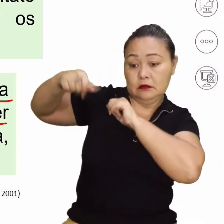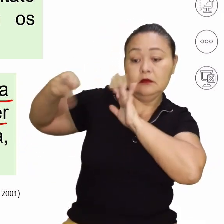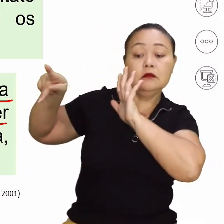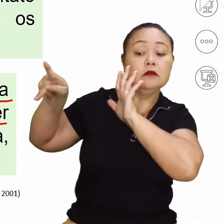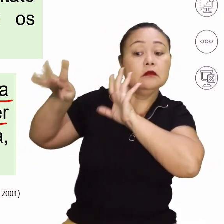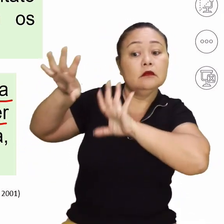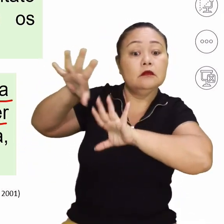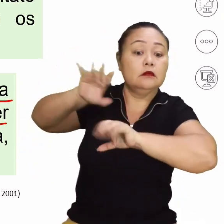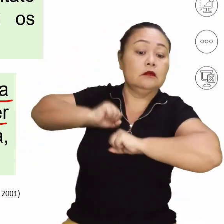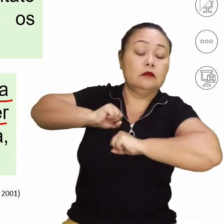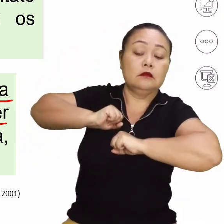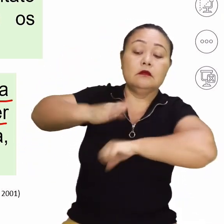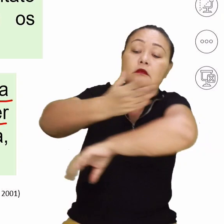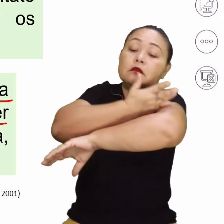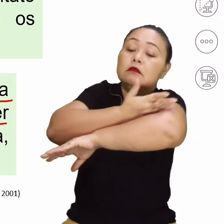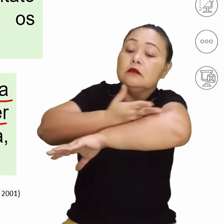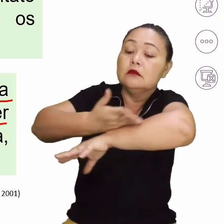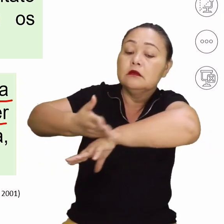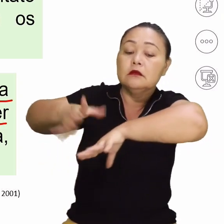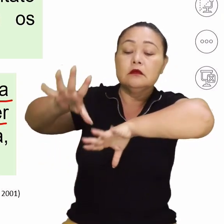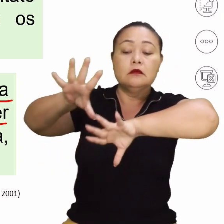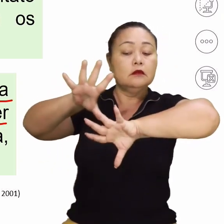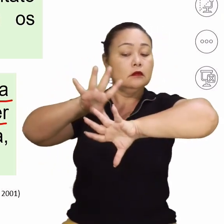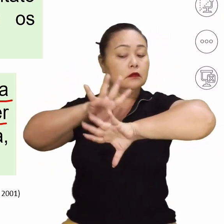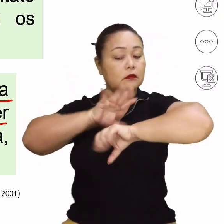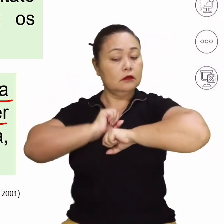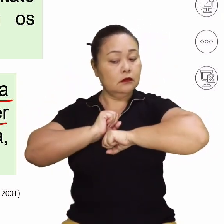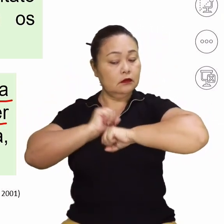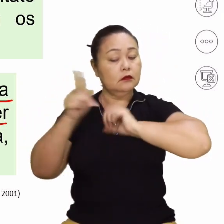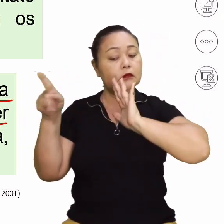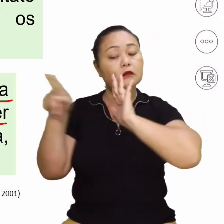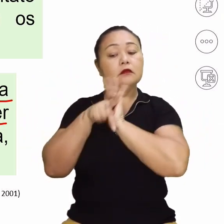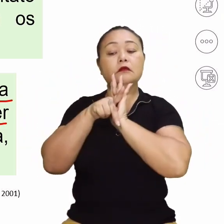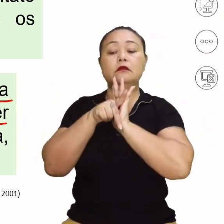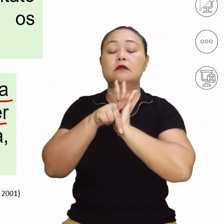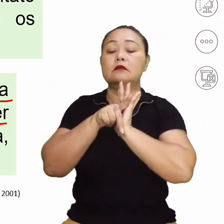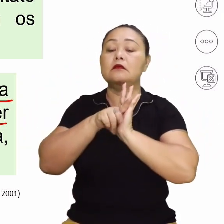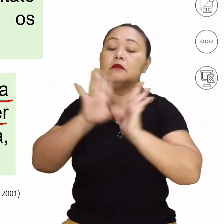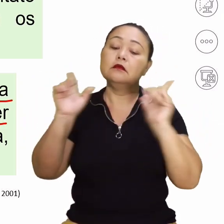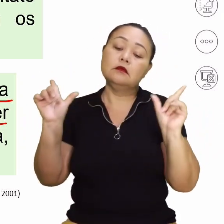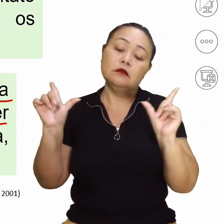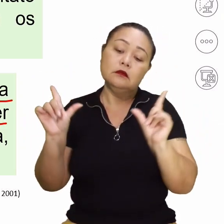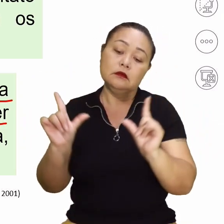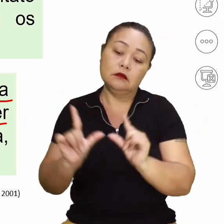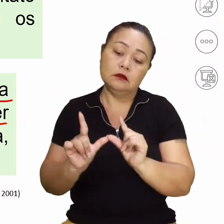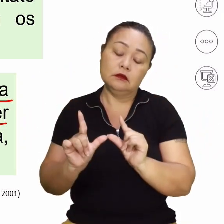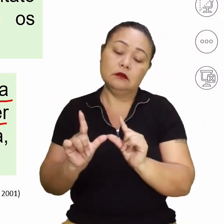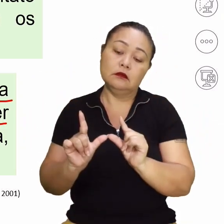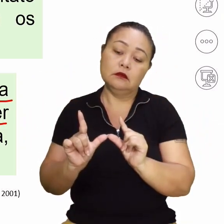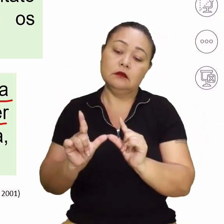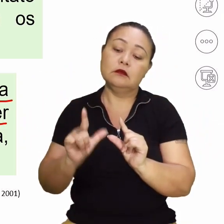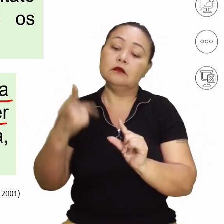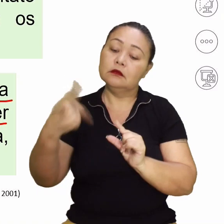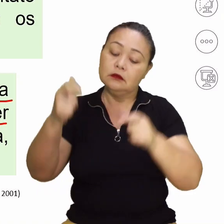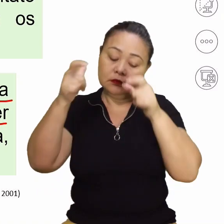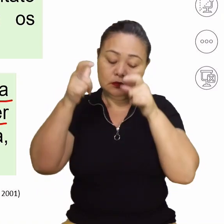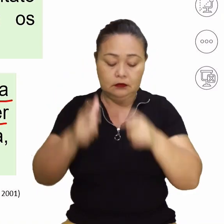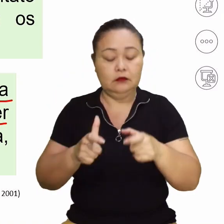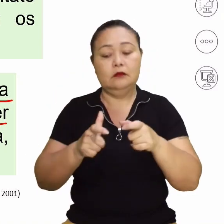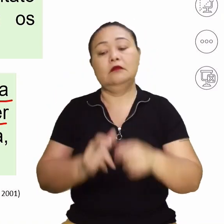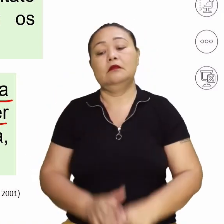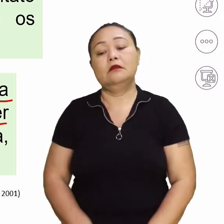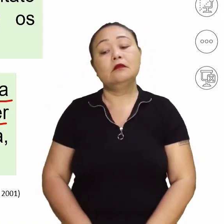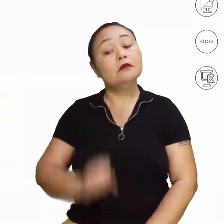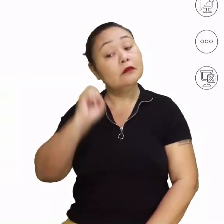tradição aos seus próprios costumes Resumindo a um lugar